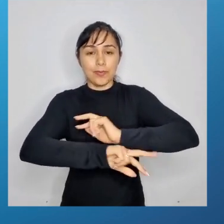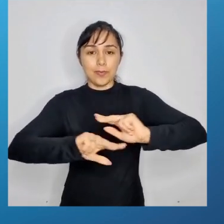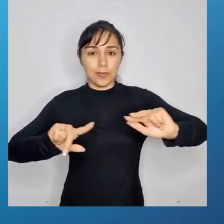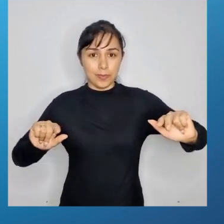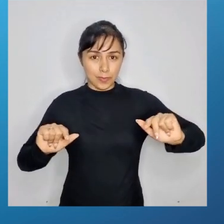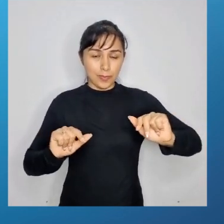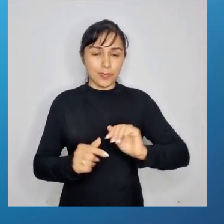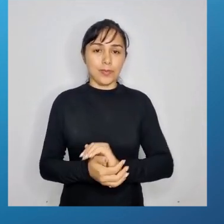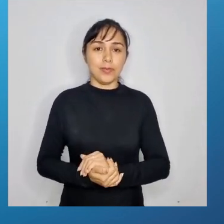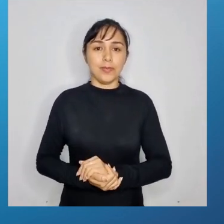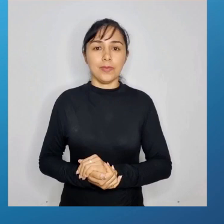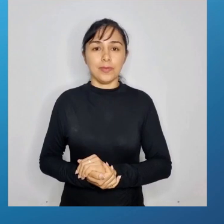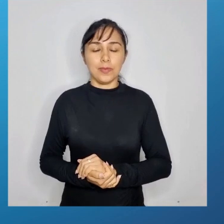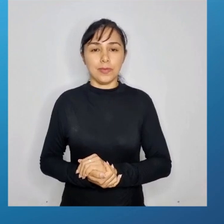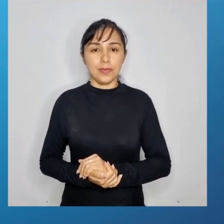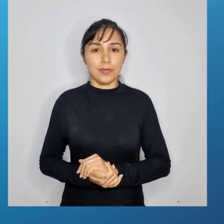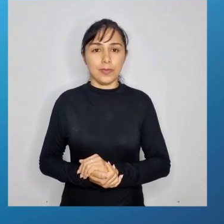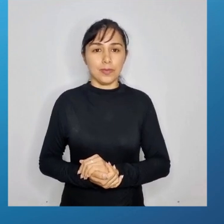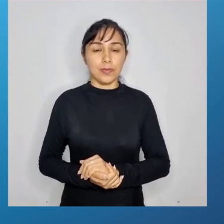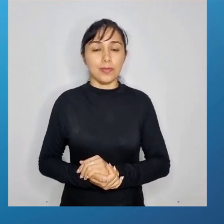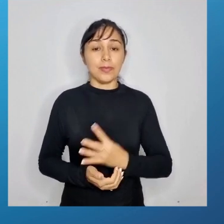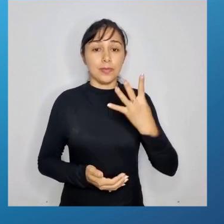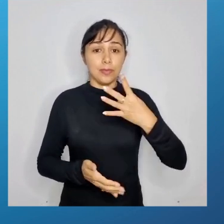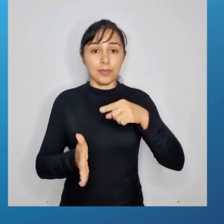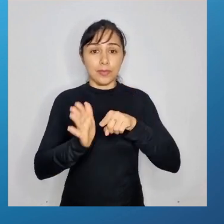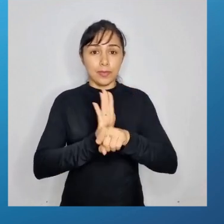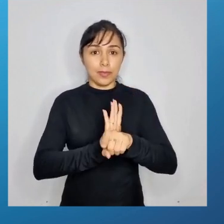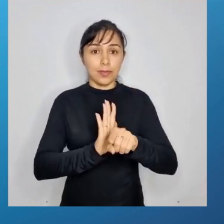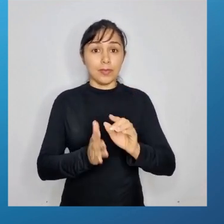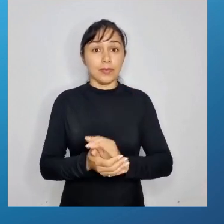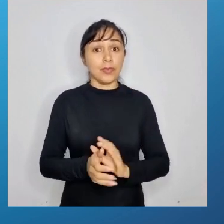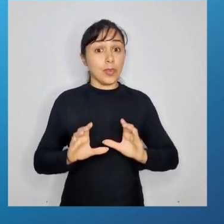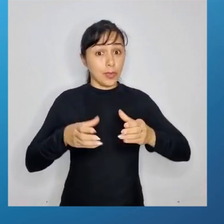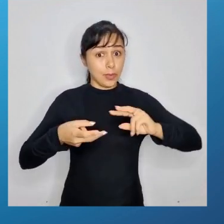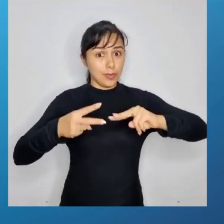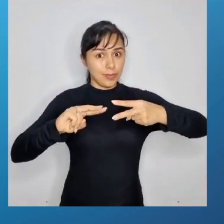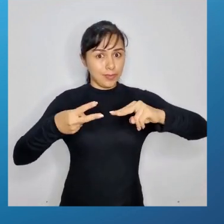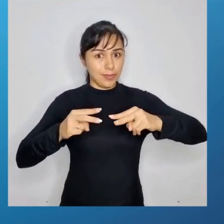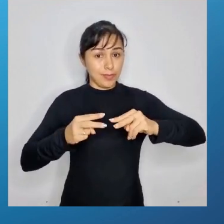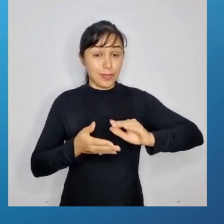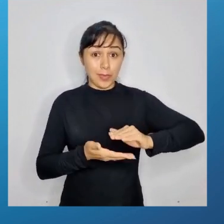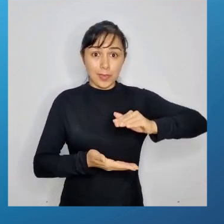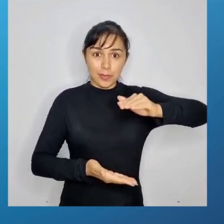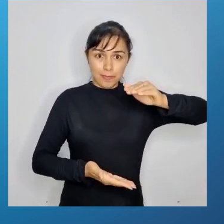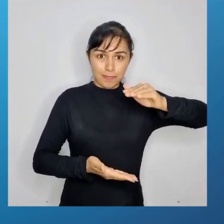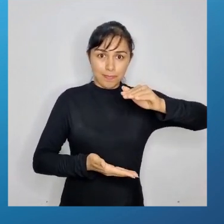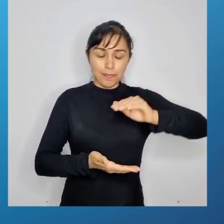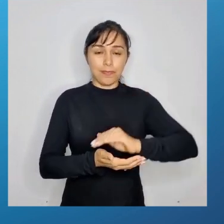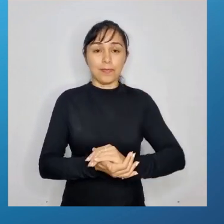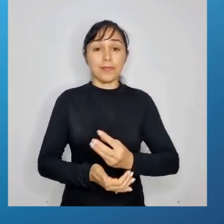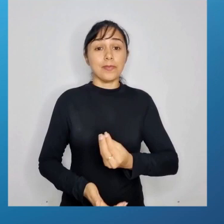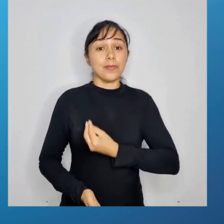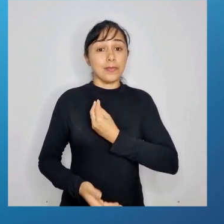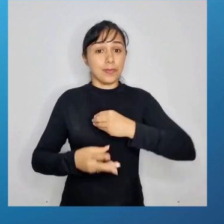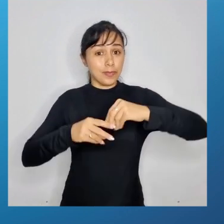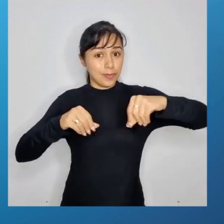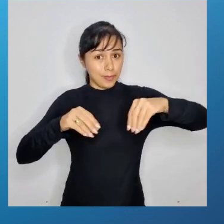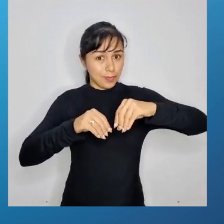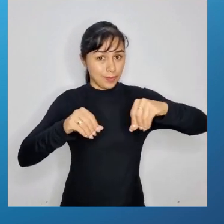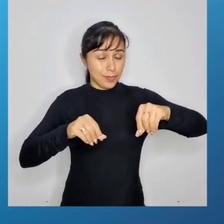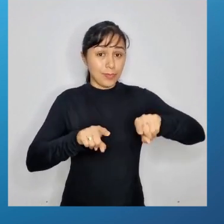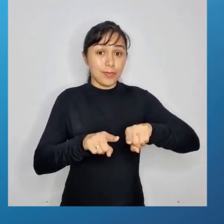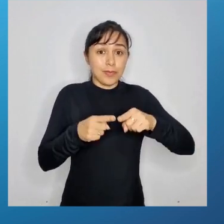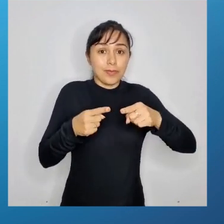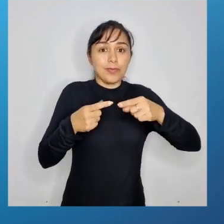pererecas. 4. Os anfíbios adultos, apesar de viverem no ambiente terrestre, devem sempre se